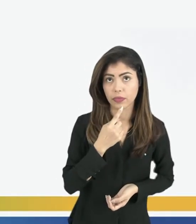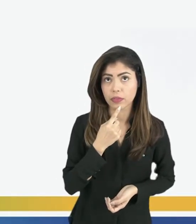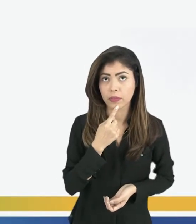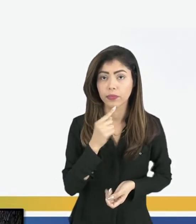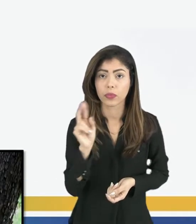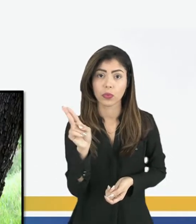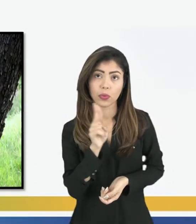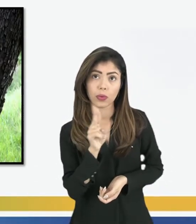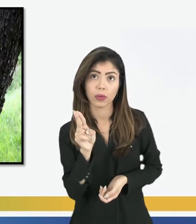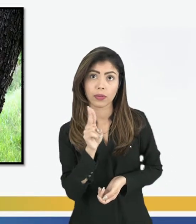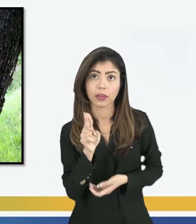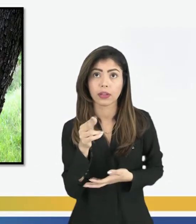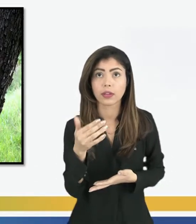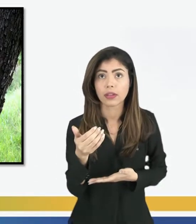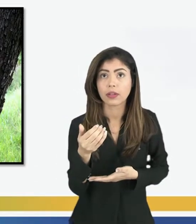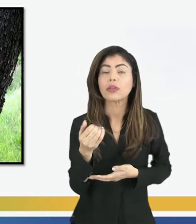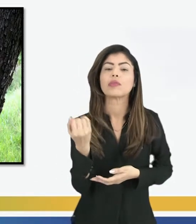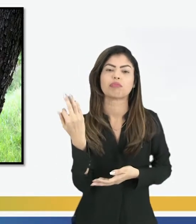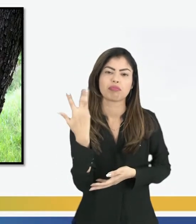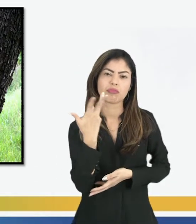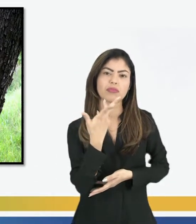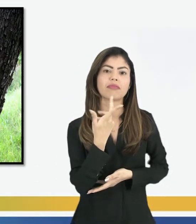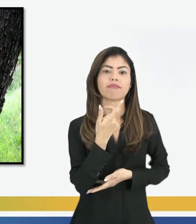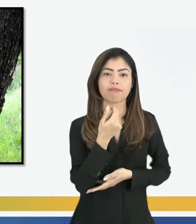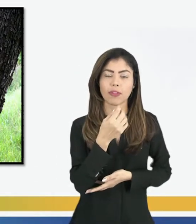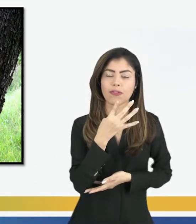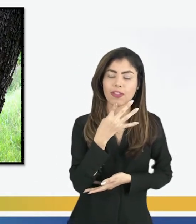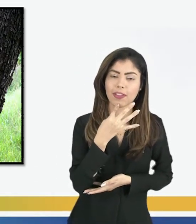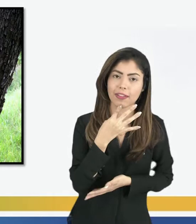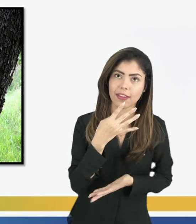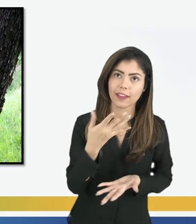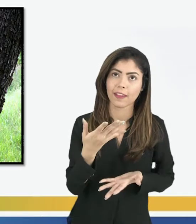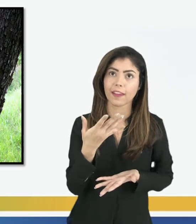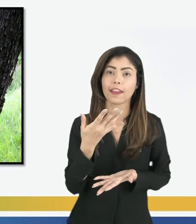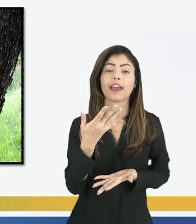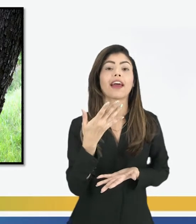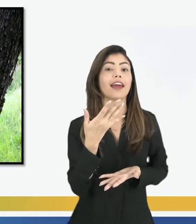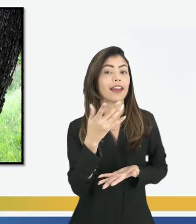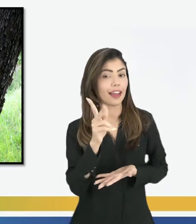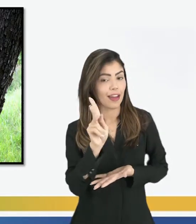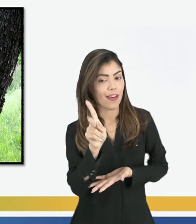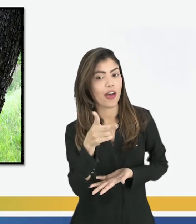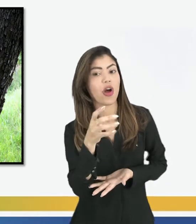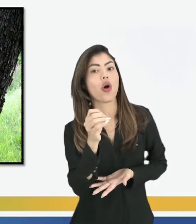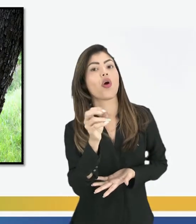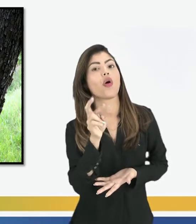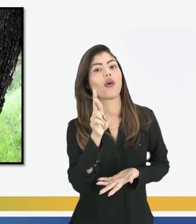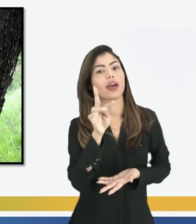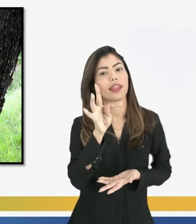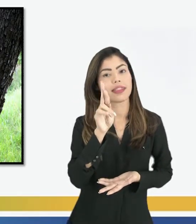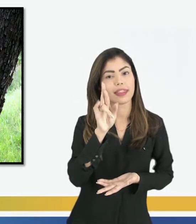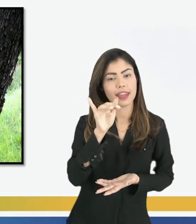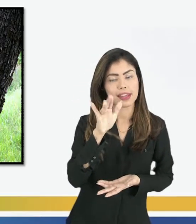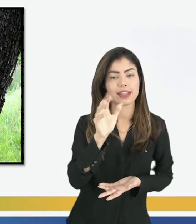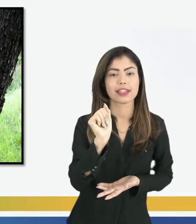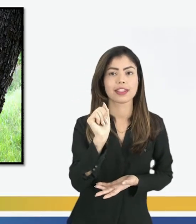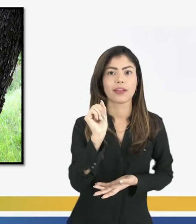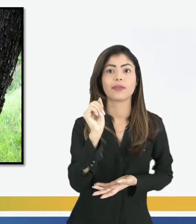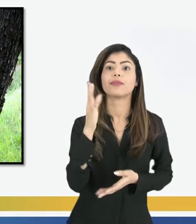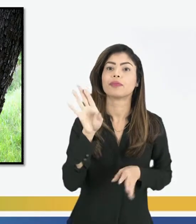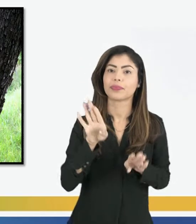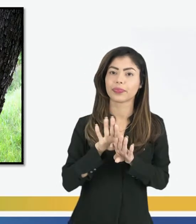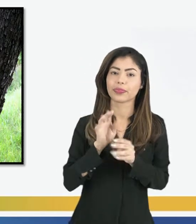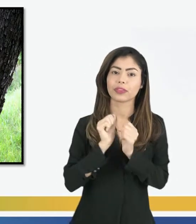Geralmente essas plantas eu tenho uma bem conhecida, as hortênsias. Elas são presas, elas